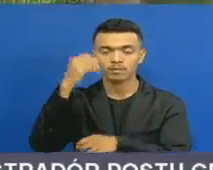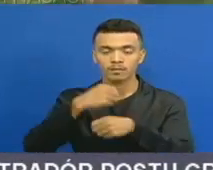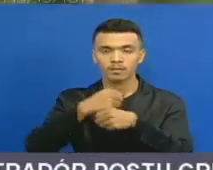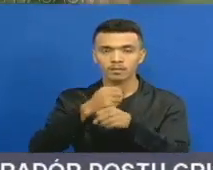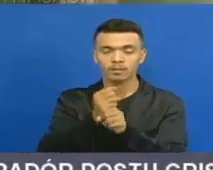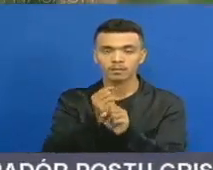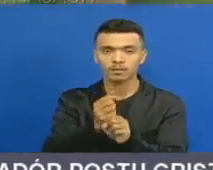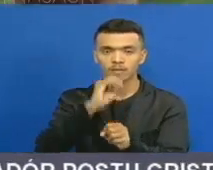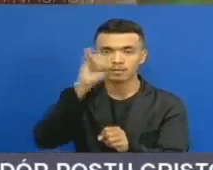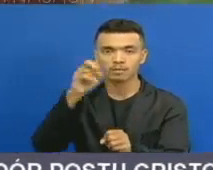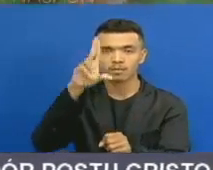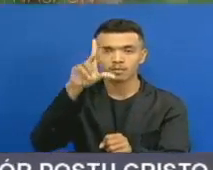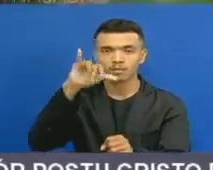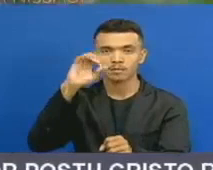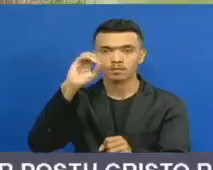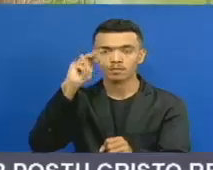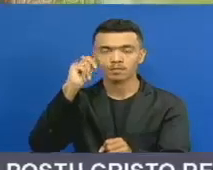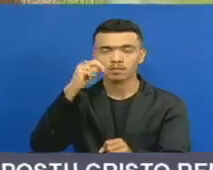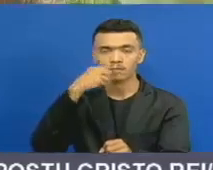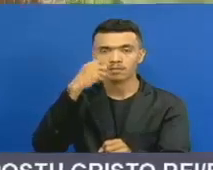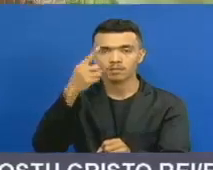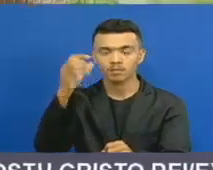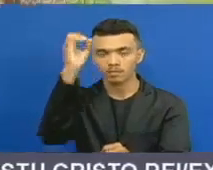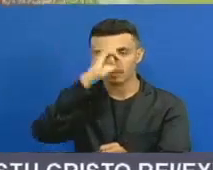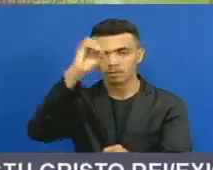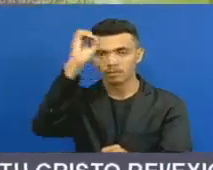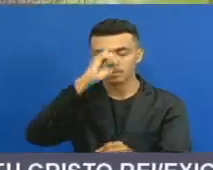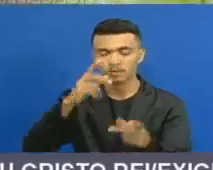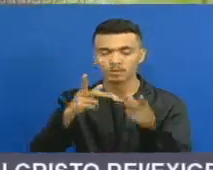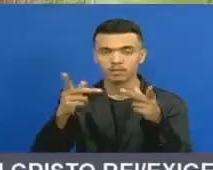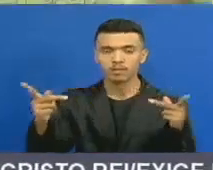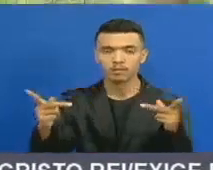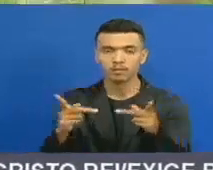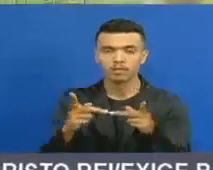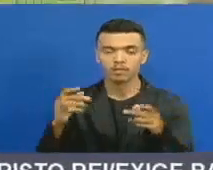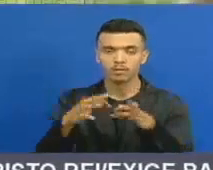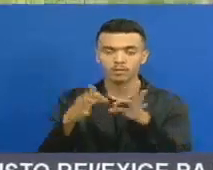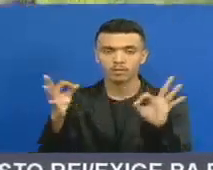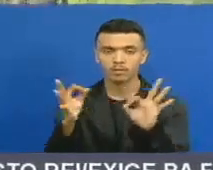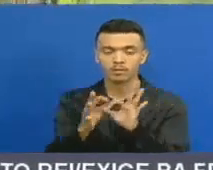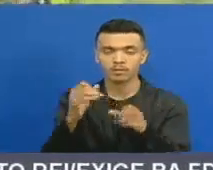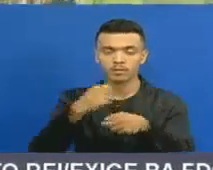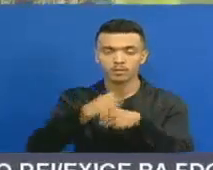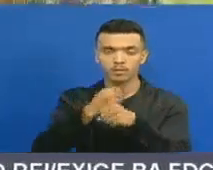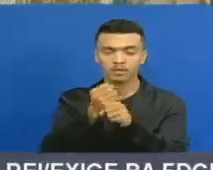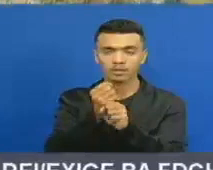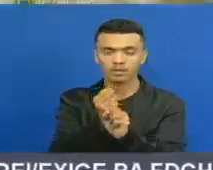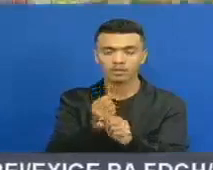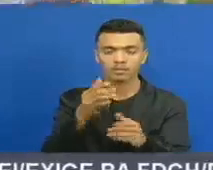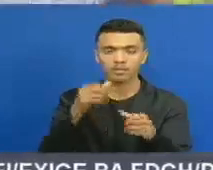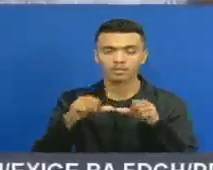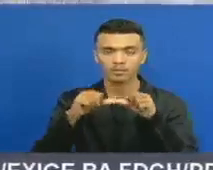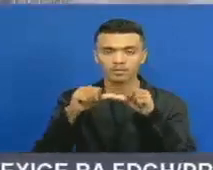plantação, Zulino das Neves Hateten, tuira observação ia terreno harekatak. Reabilitação café e açúcar talento lá o